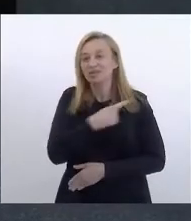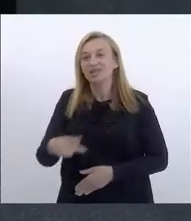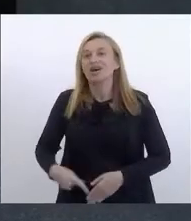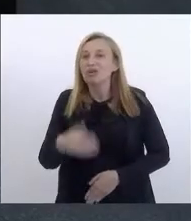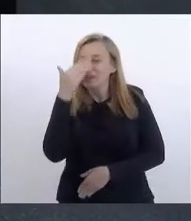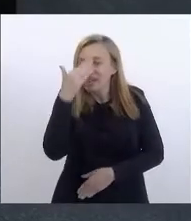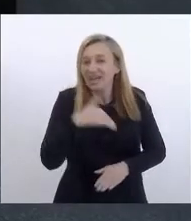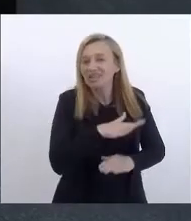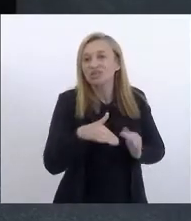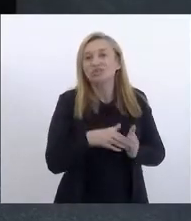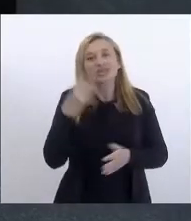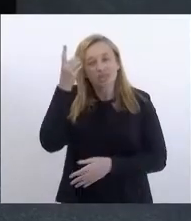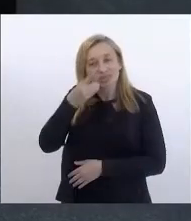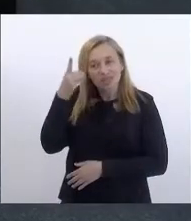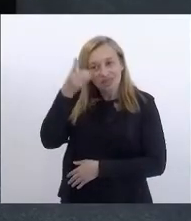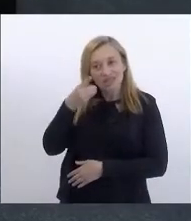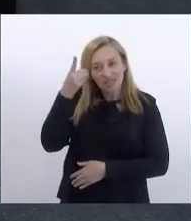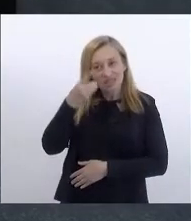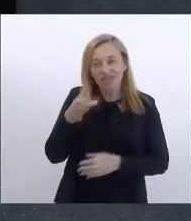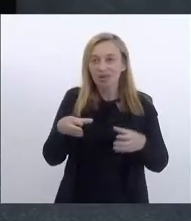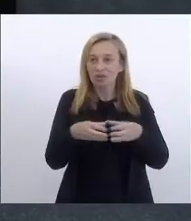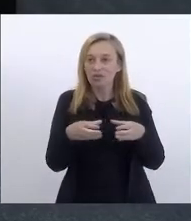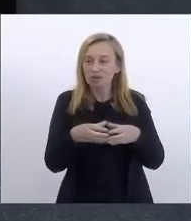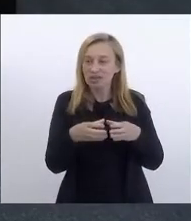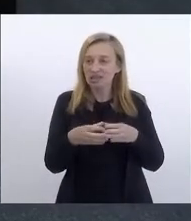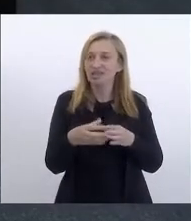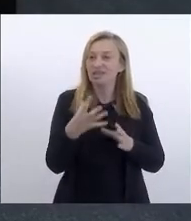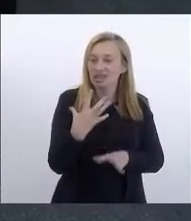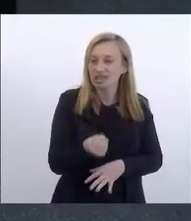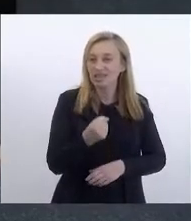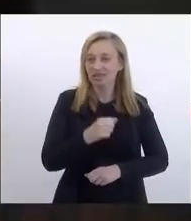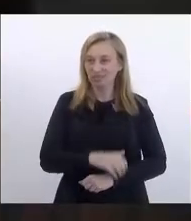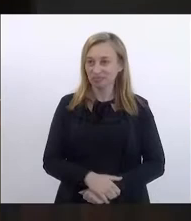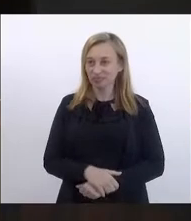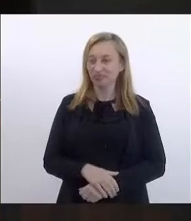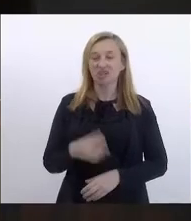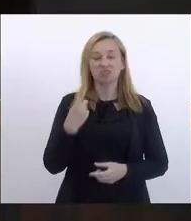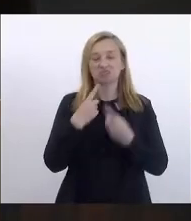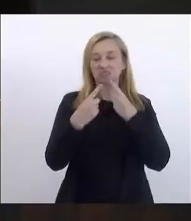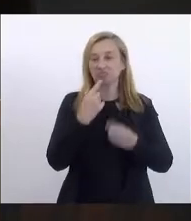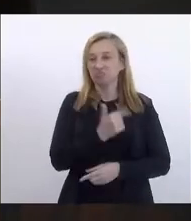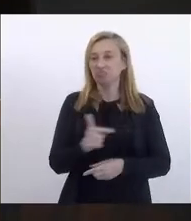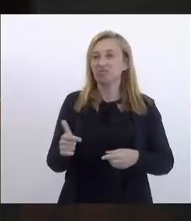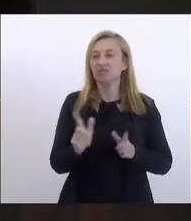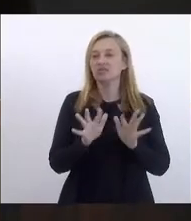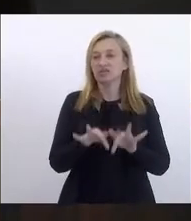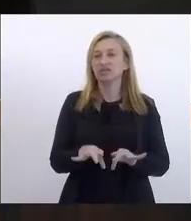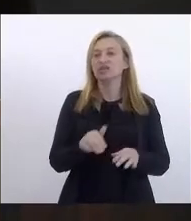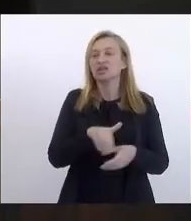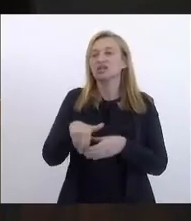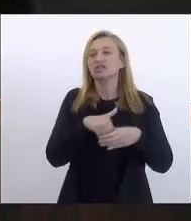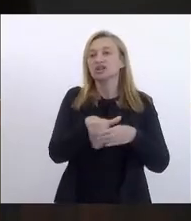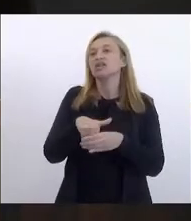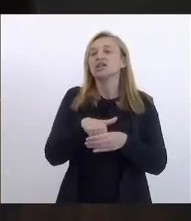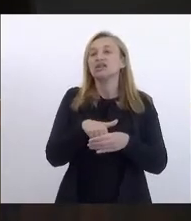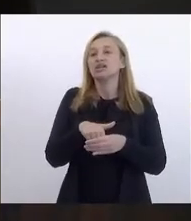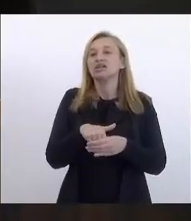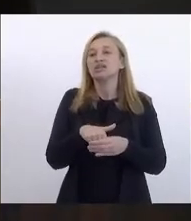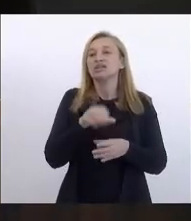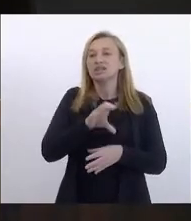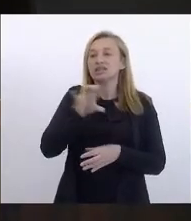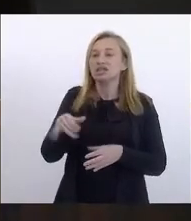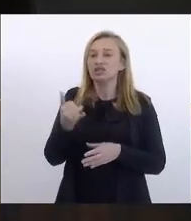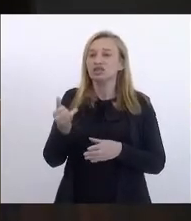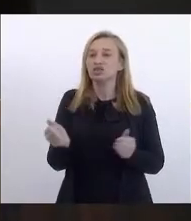e obrigada a todos os deputados e deputadas das comissões que deram parecer favorável. Não havendo quem queira discutir, encerrada a discussão. Em votação, parecida a CCJ